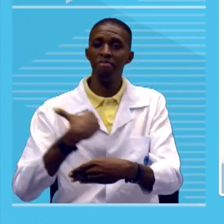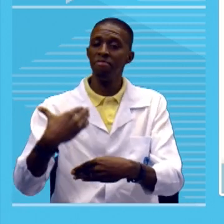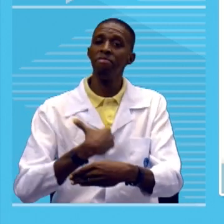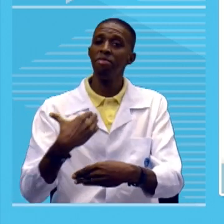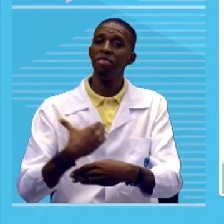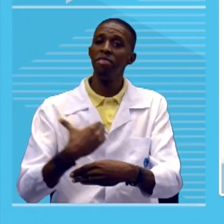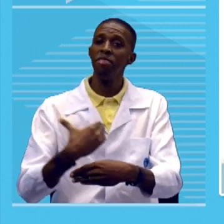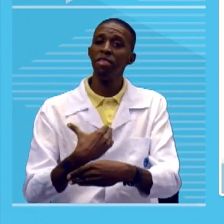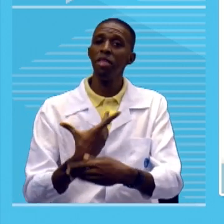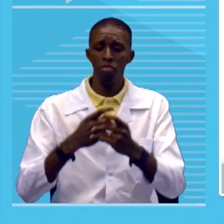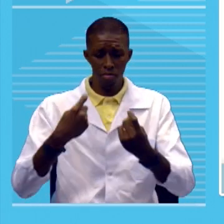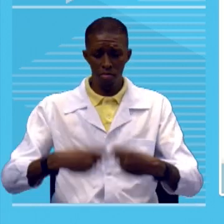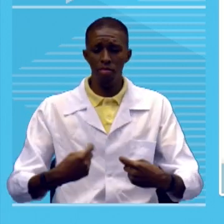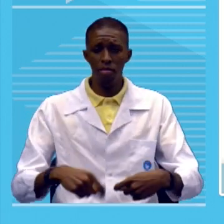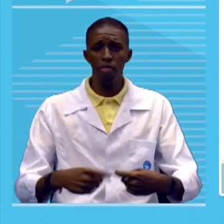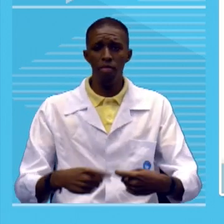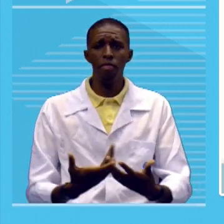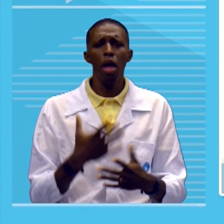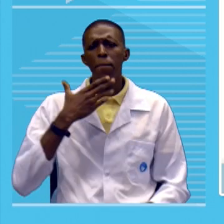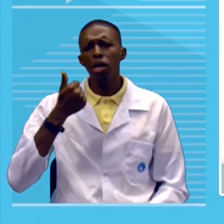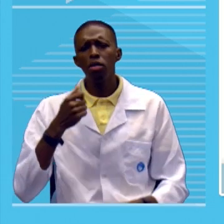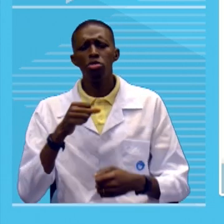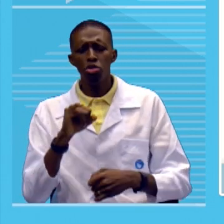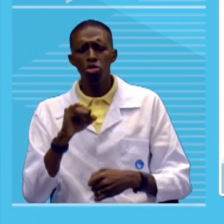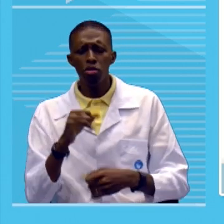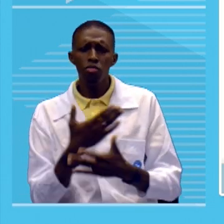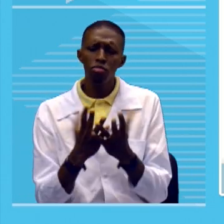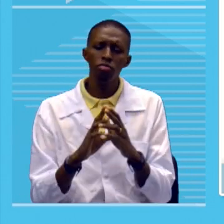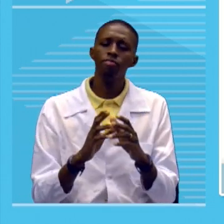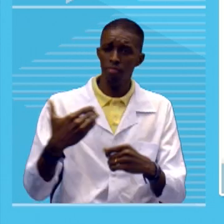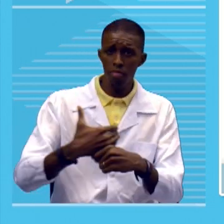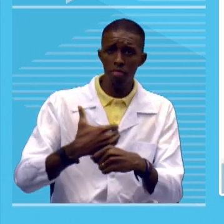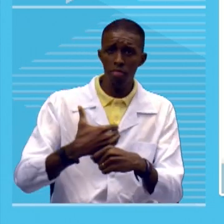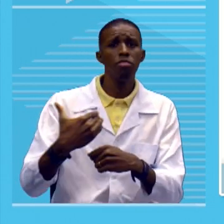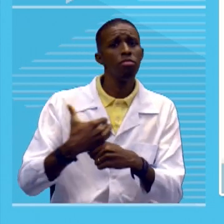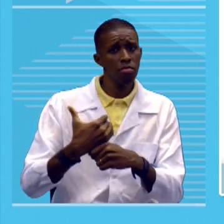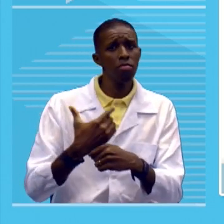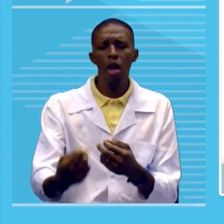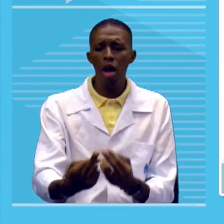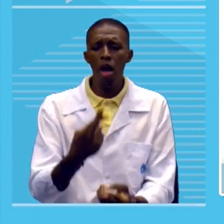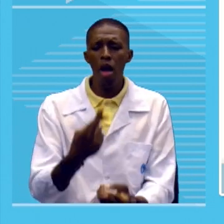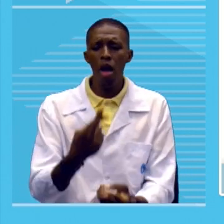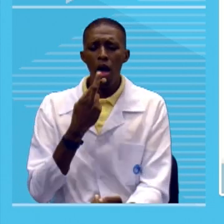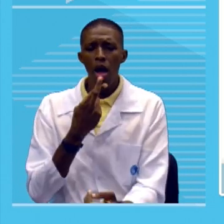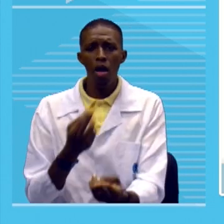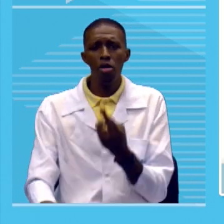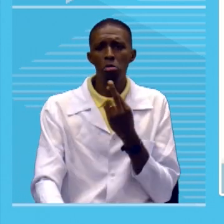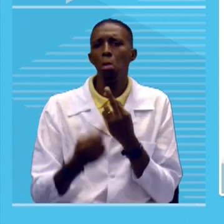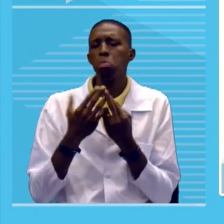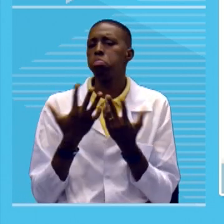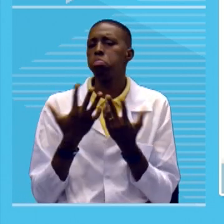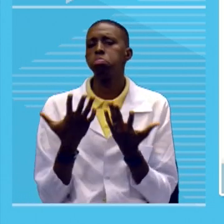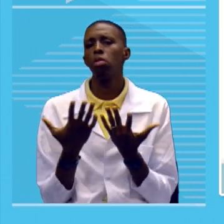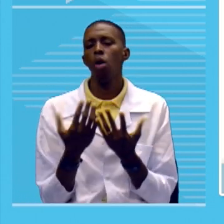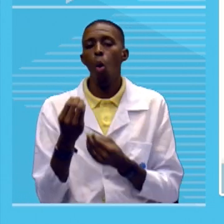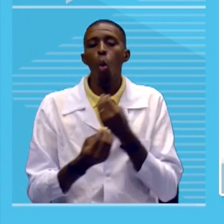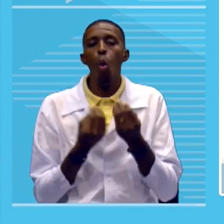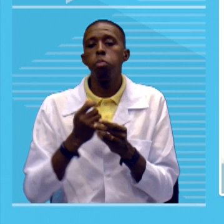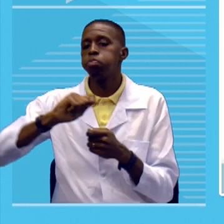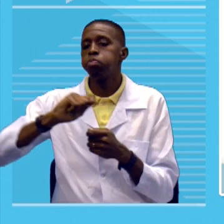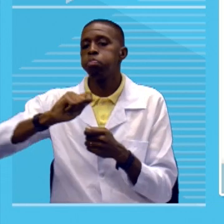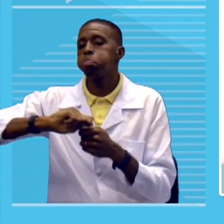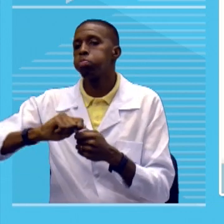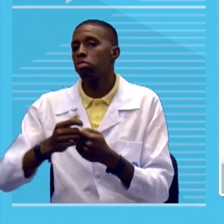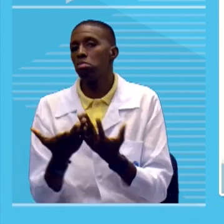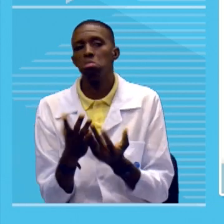assunto, fica bem mais complicado, né, não? Vamos ver aqui. Como é que você colocaria uma vírgula